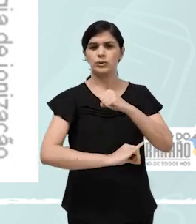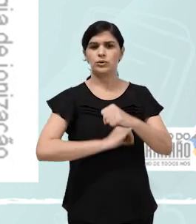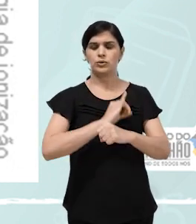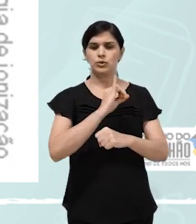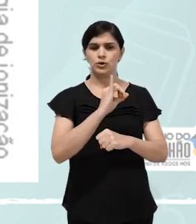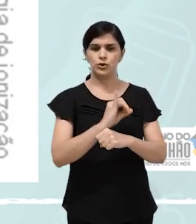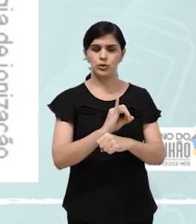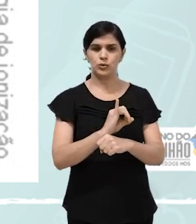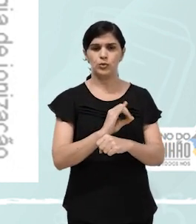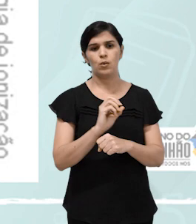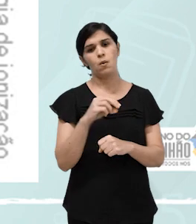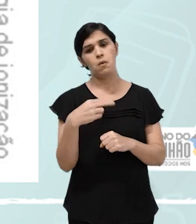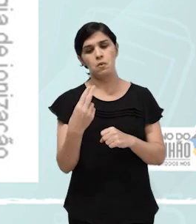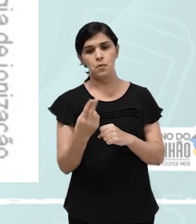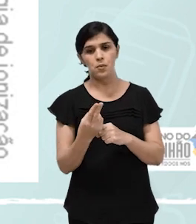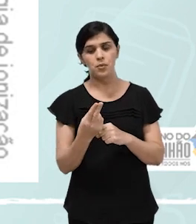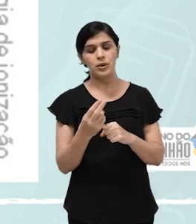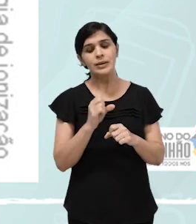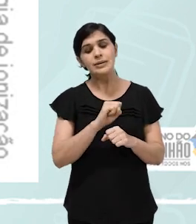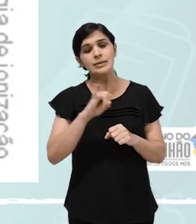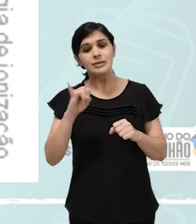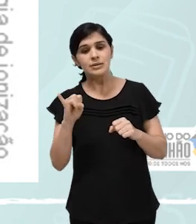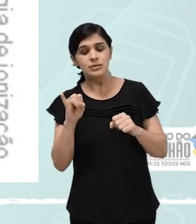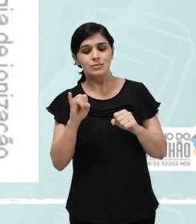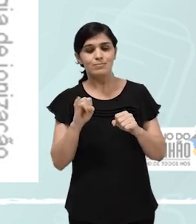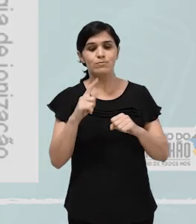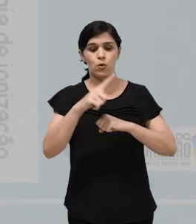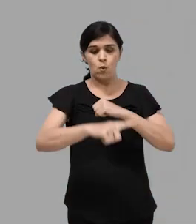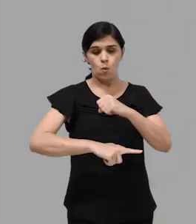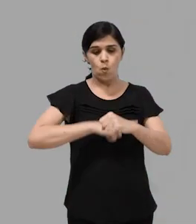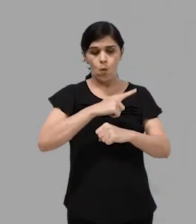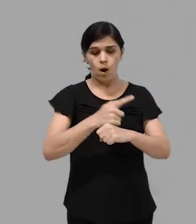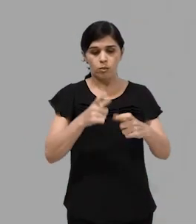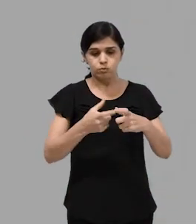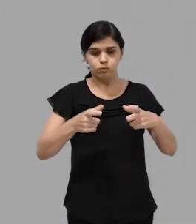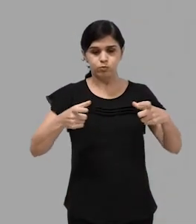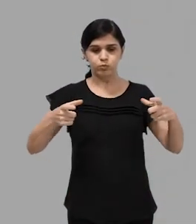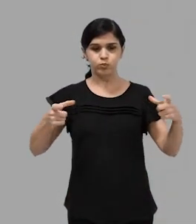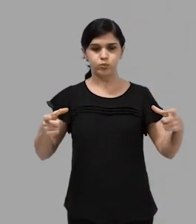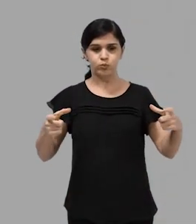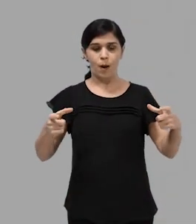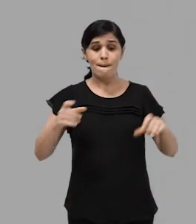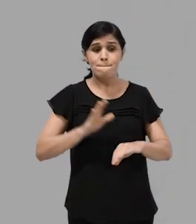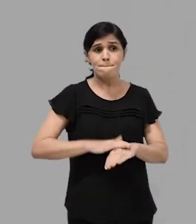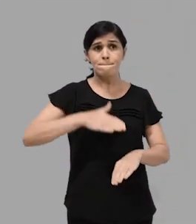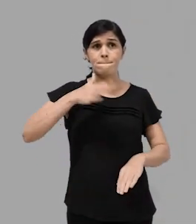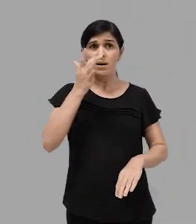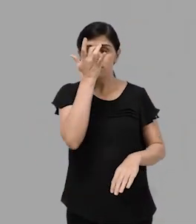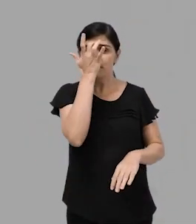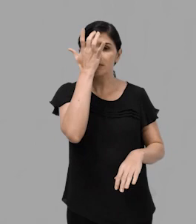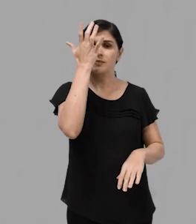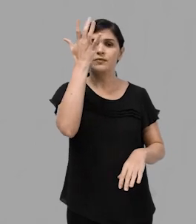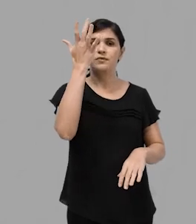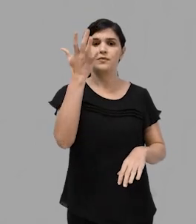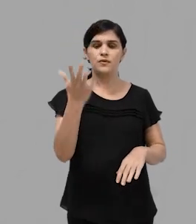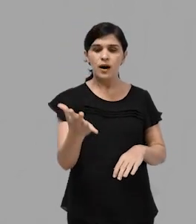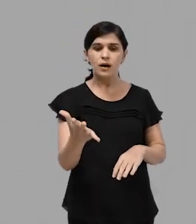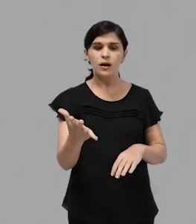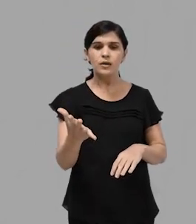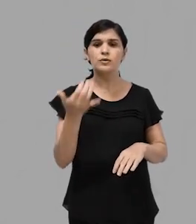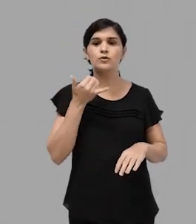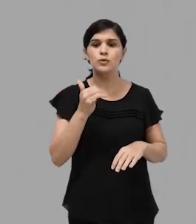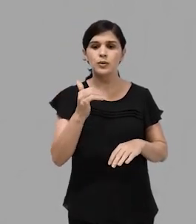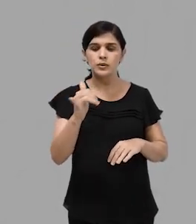Ou seja, quanto maior o átomo, mais fácil, menor energia, mais fácil